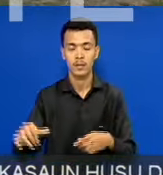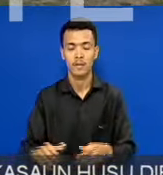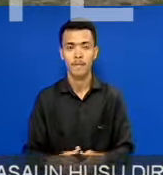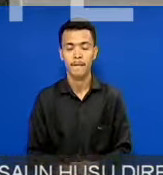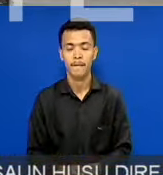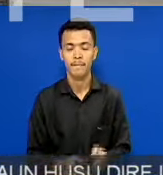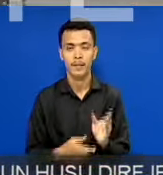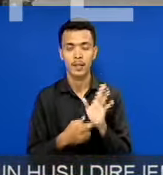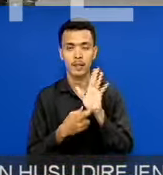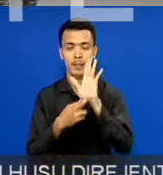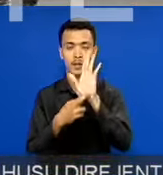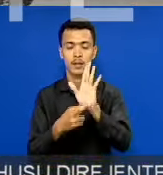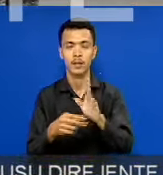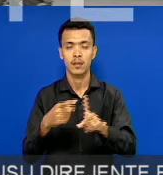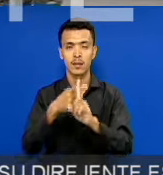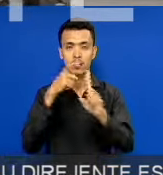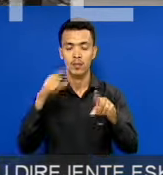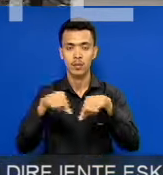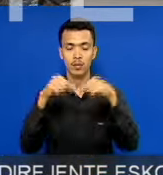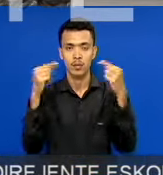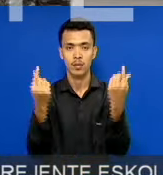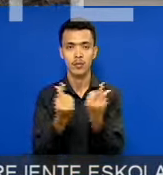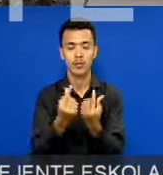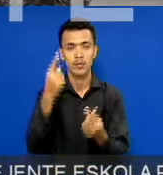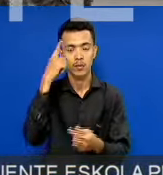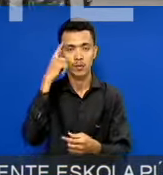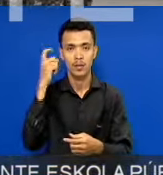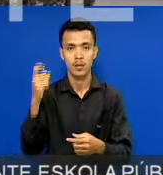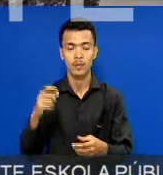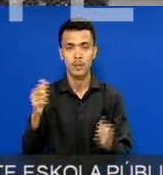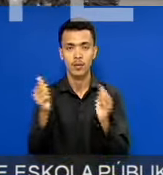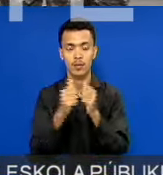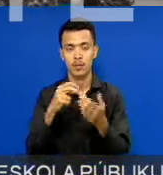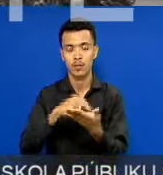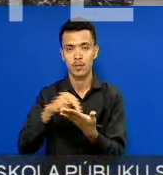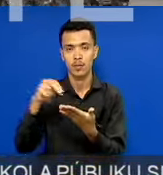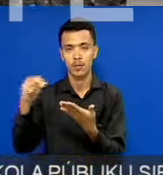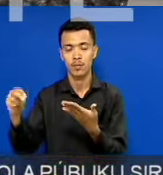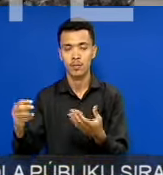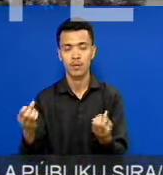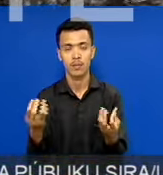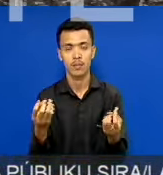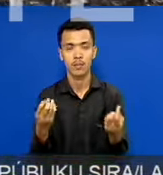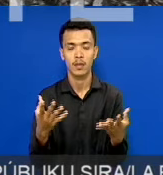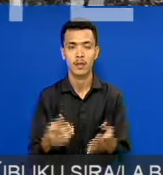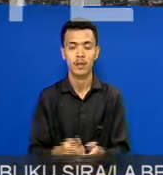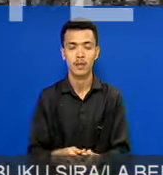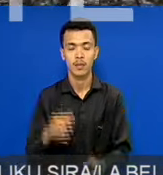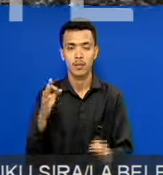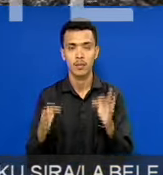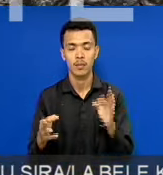nini representante cada componente ida tamba questão ho número efetivos barak tamene